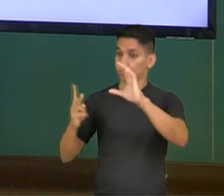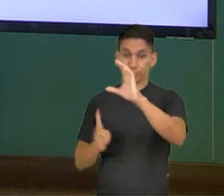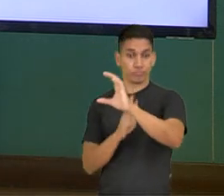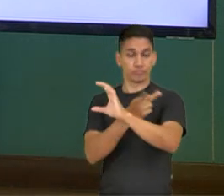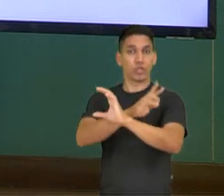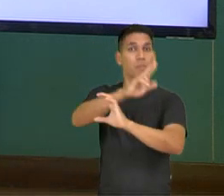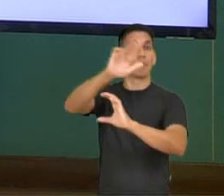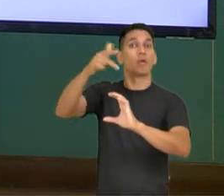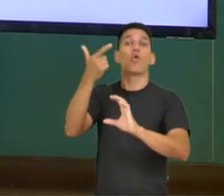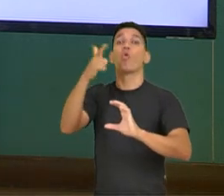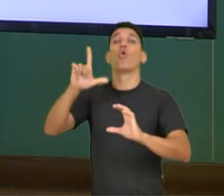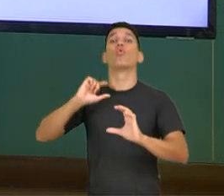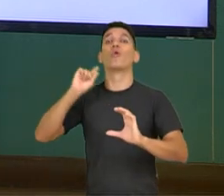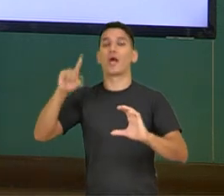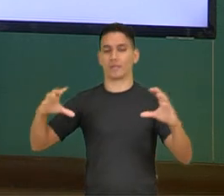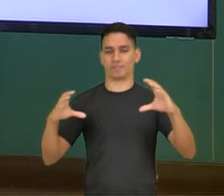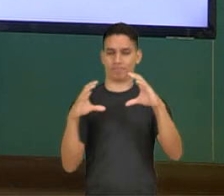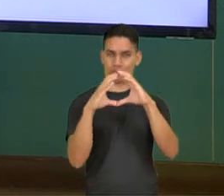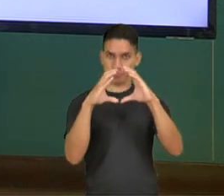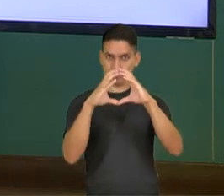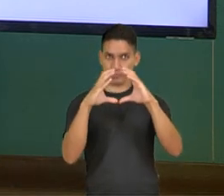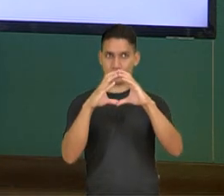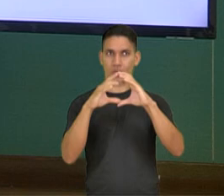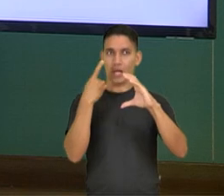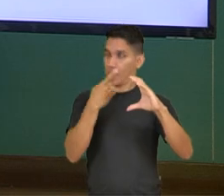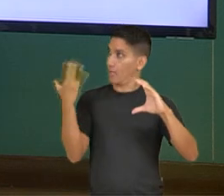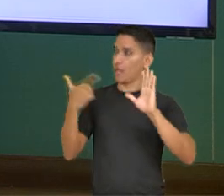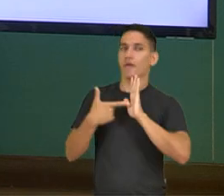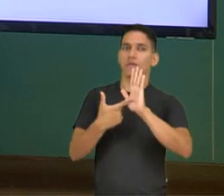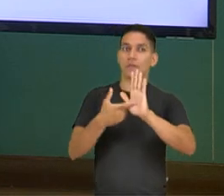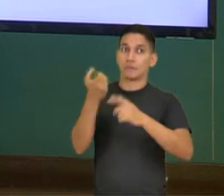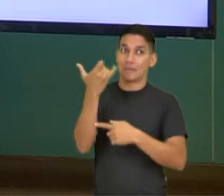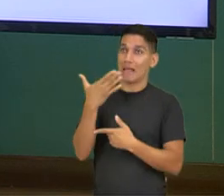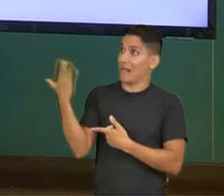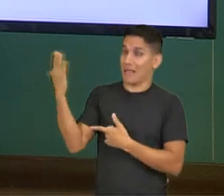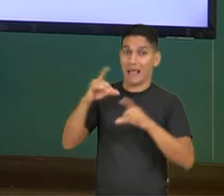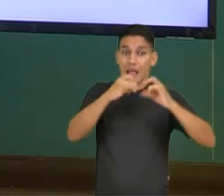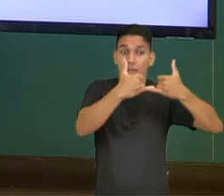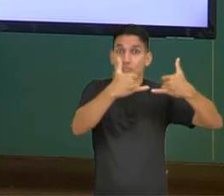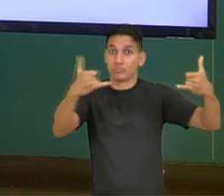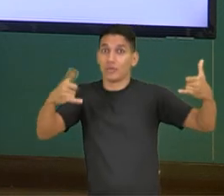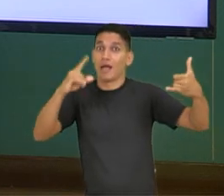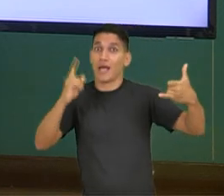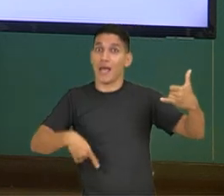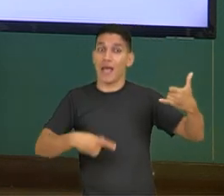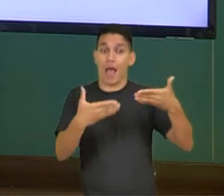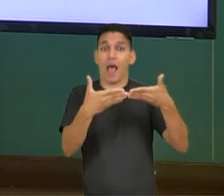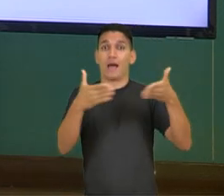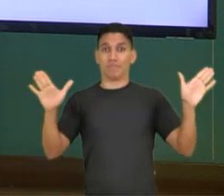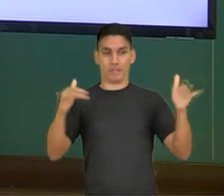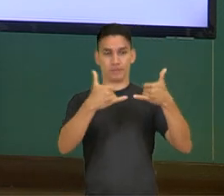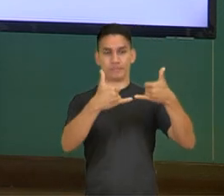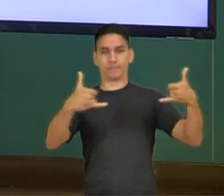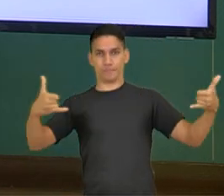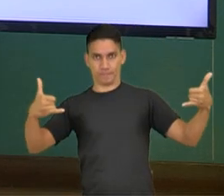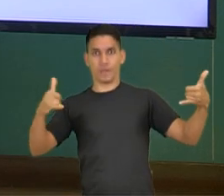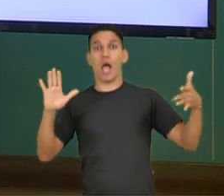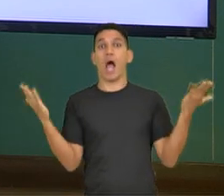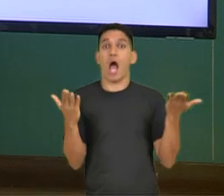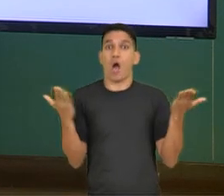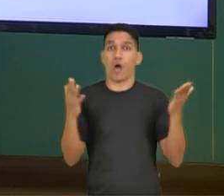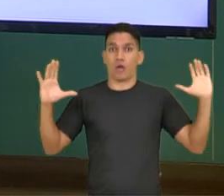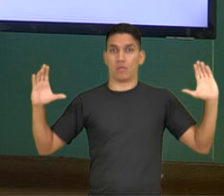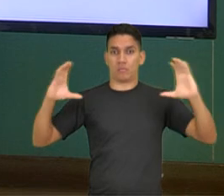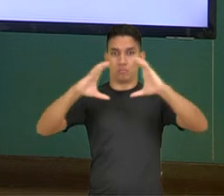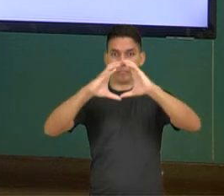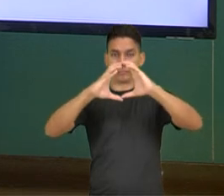cadeias fechadas. Esses aqui, que eu acabei de vos falar, são os hidrocarbonetos de cadeias abertas. Agora,